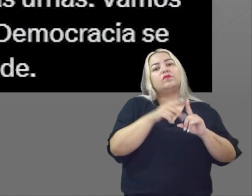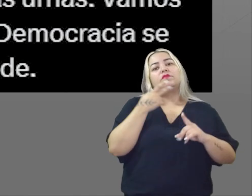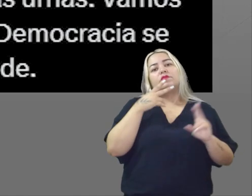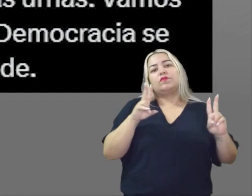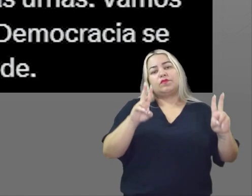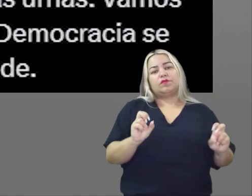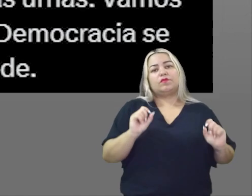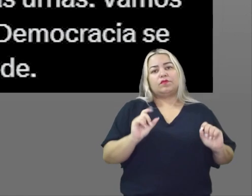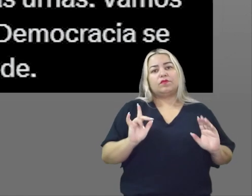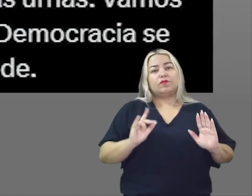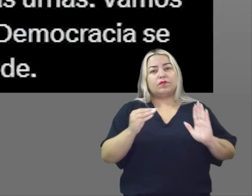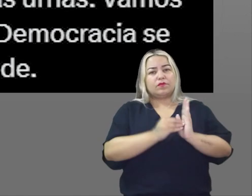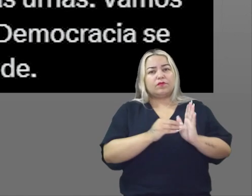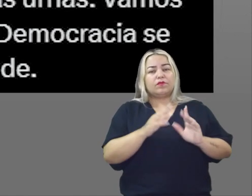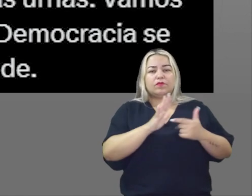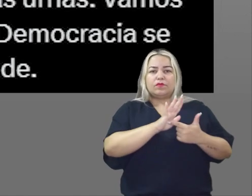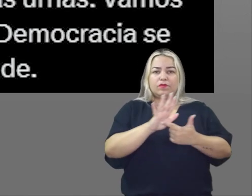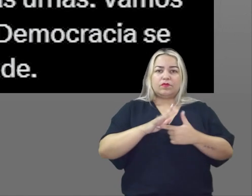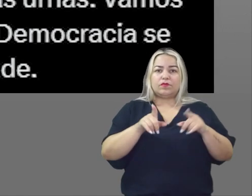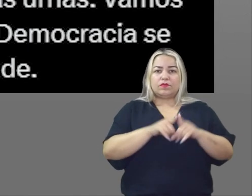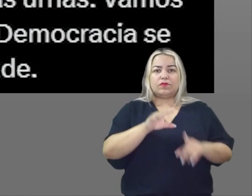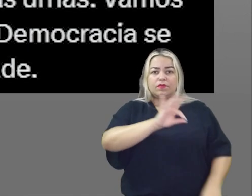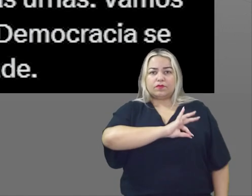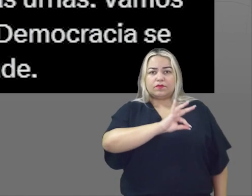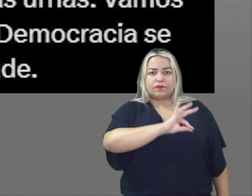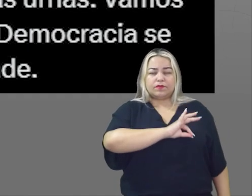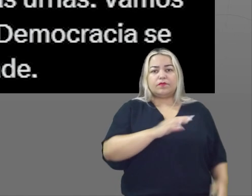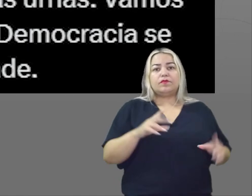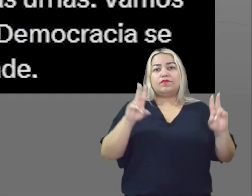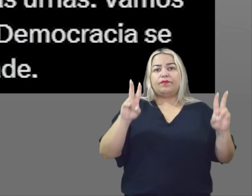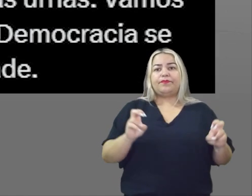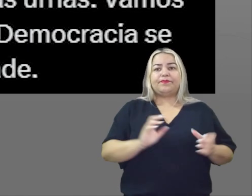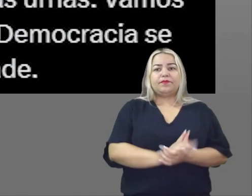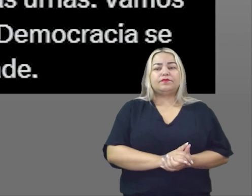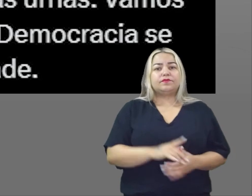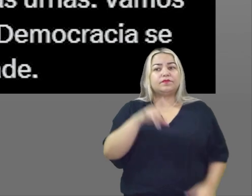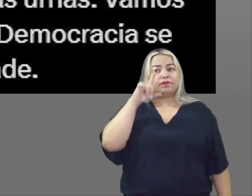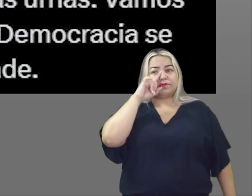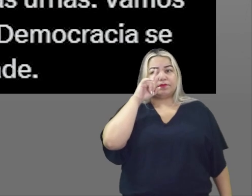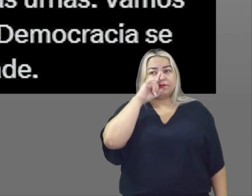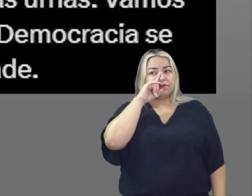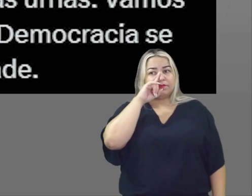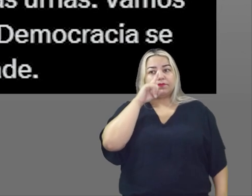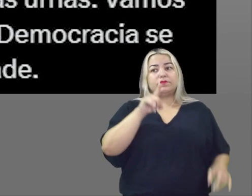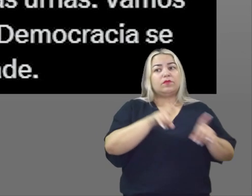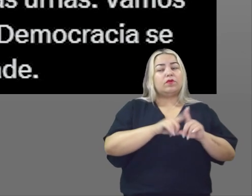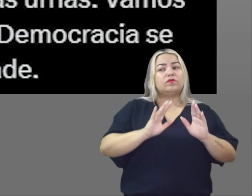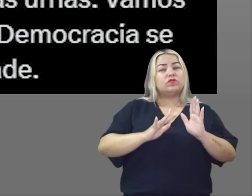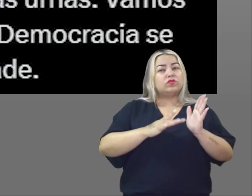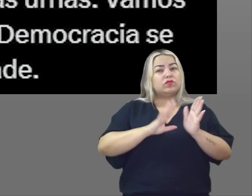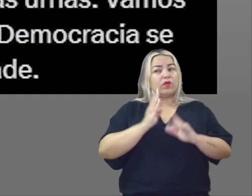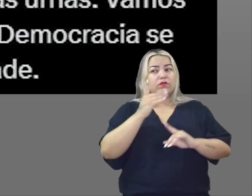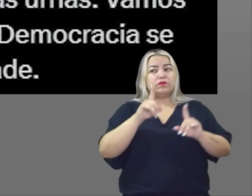se manifestou sobre as irregularidades reveladas pela Polícia Federal. Abre aspas. Gravíssima a suspeita